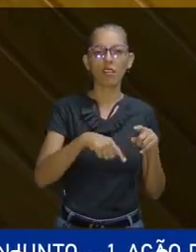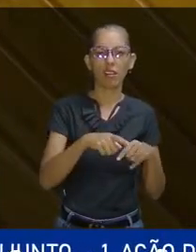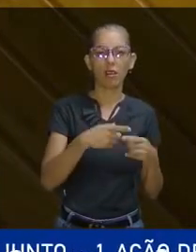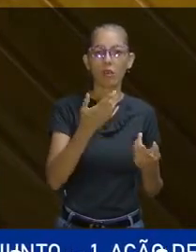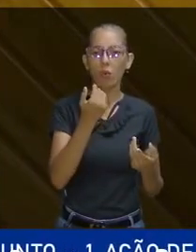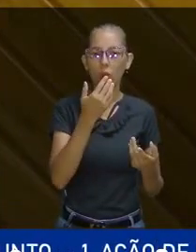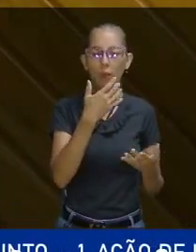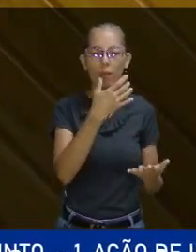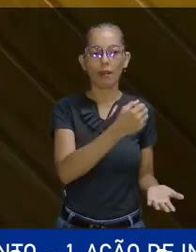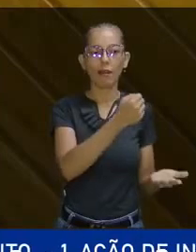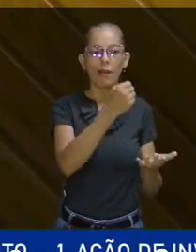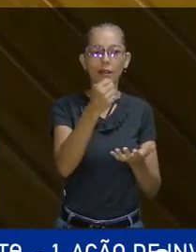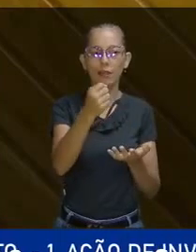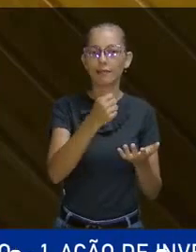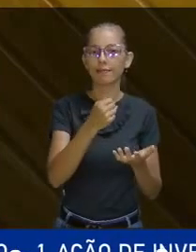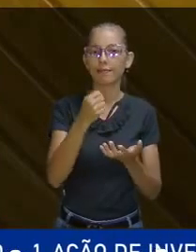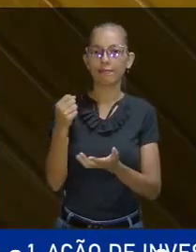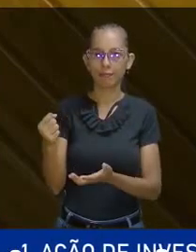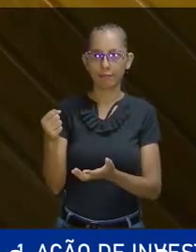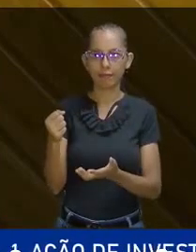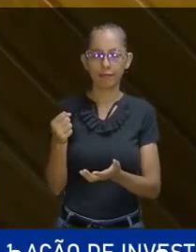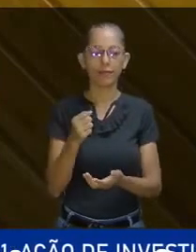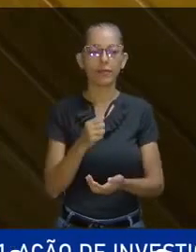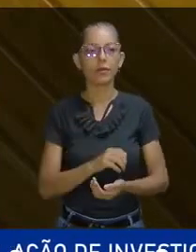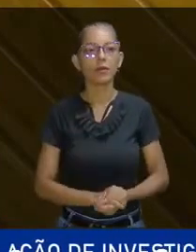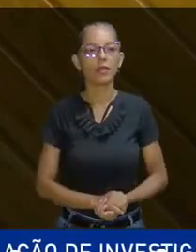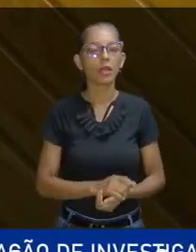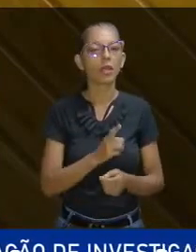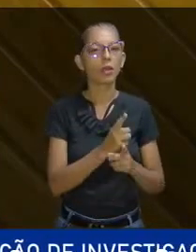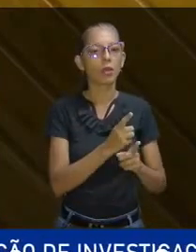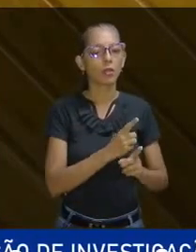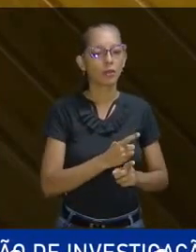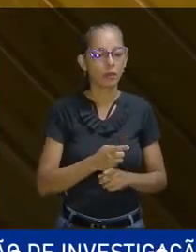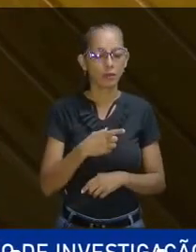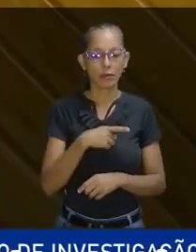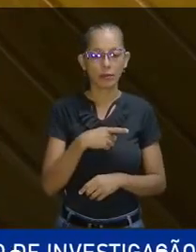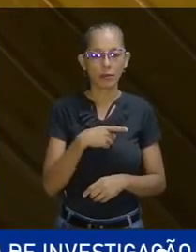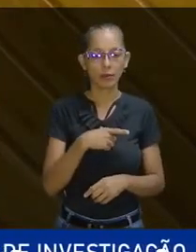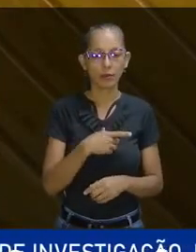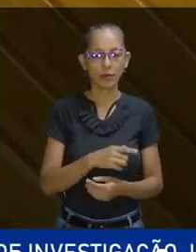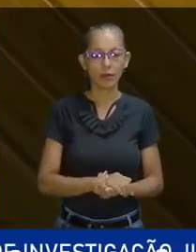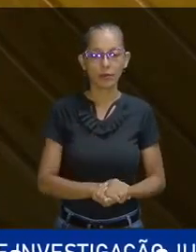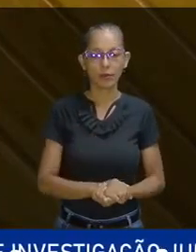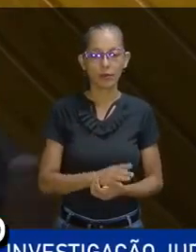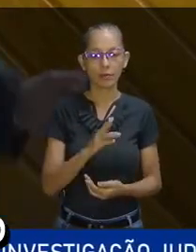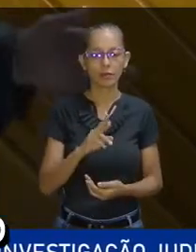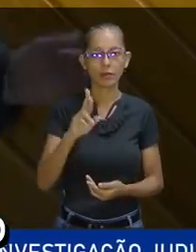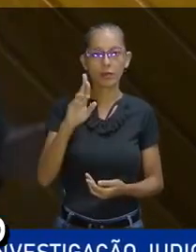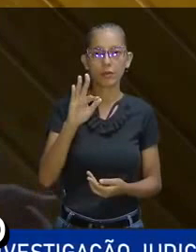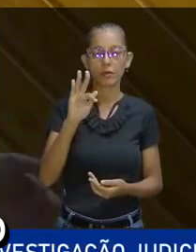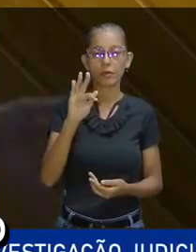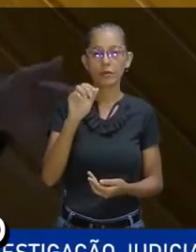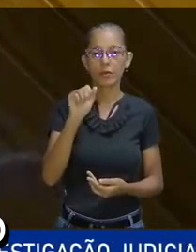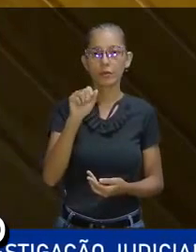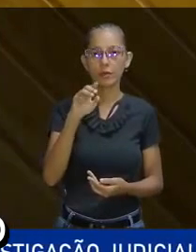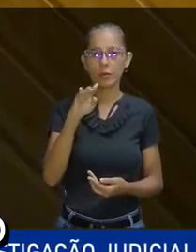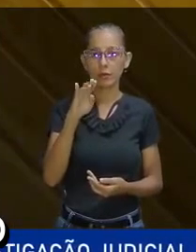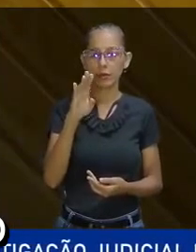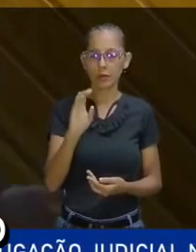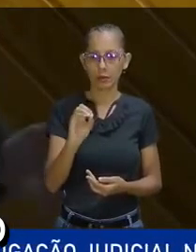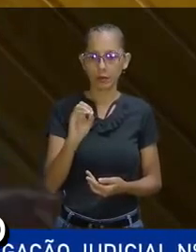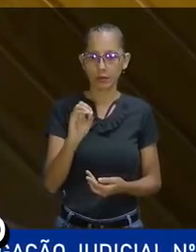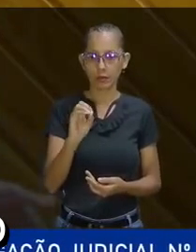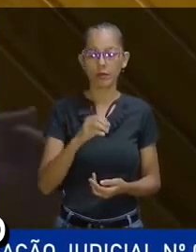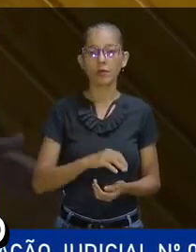o investigado Fábio Jucá sustentou, em sede de defesa inicialmente, que a simples apreensão de cestas básicas e de santinho